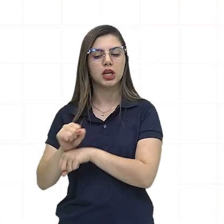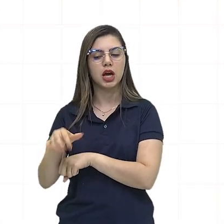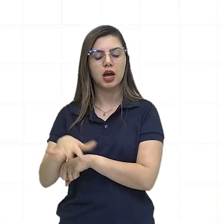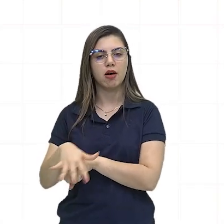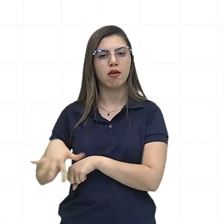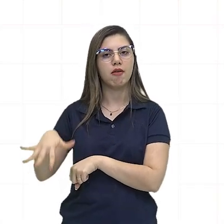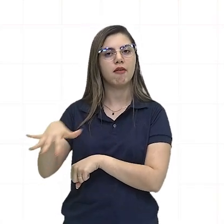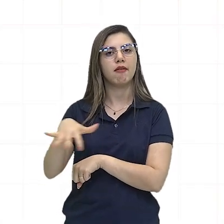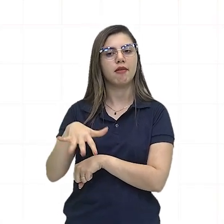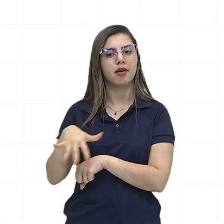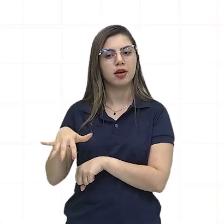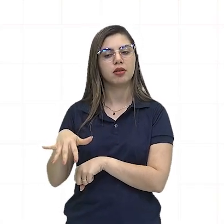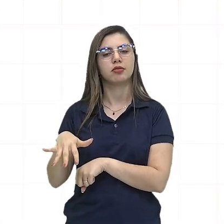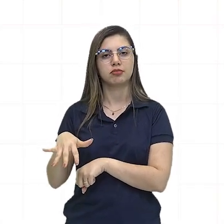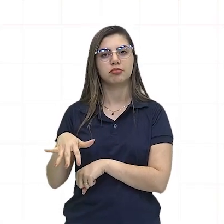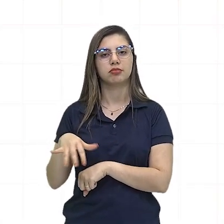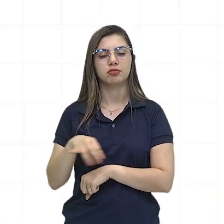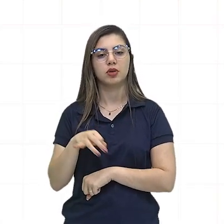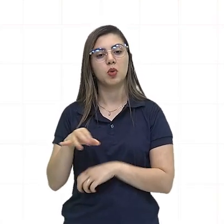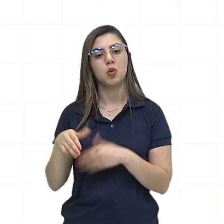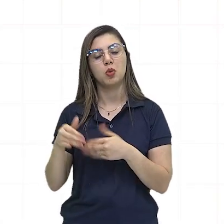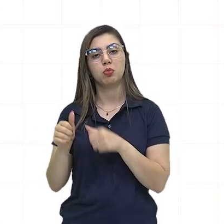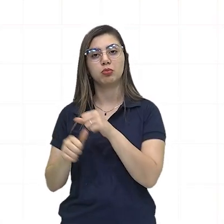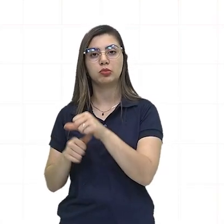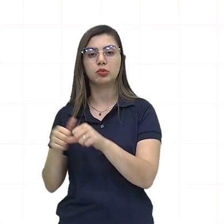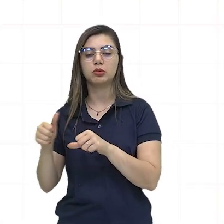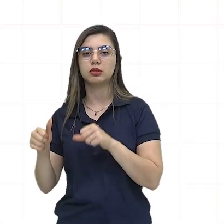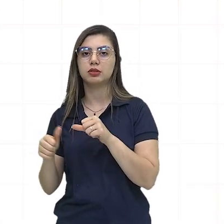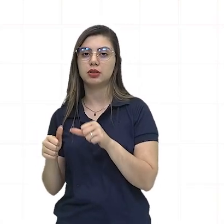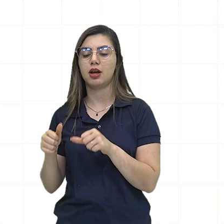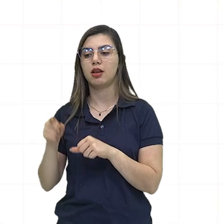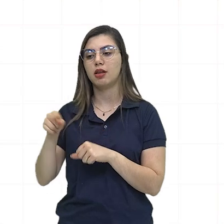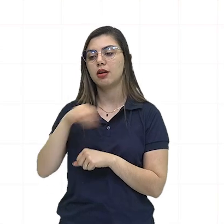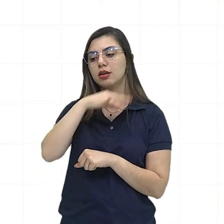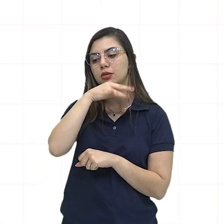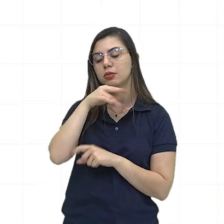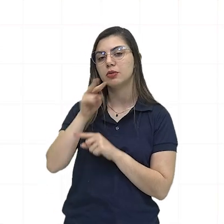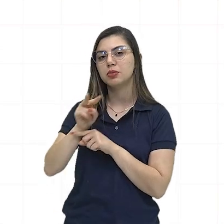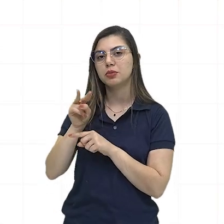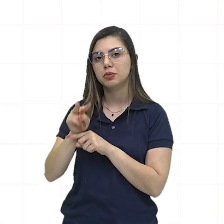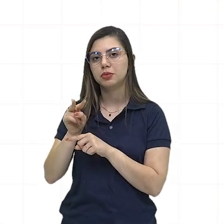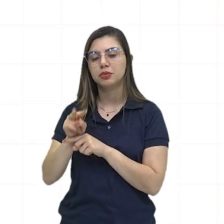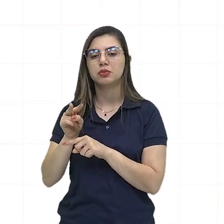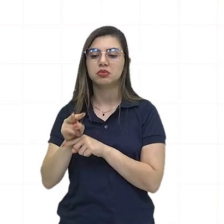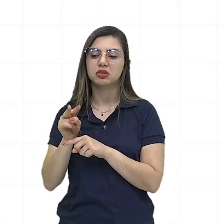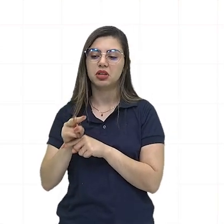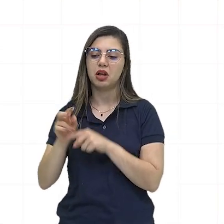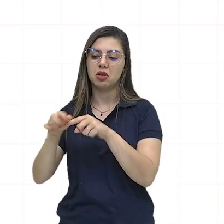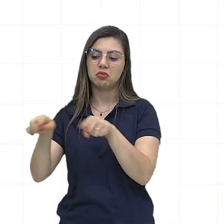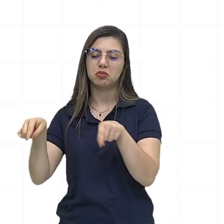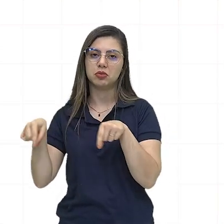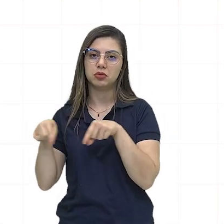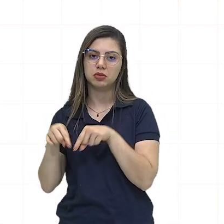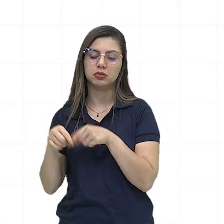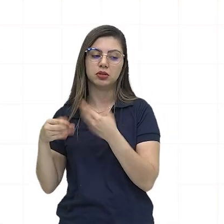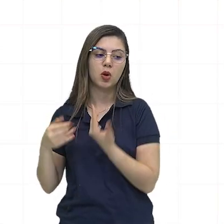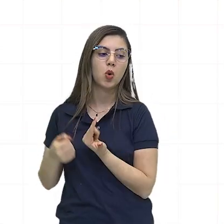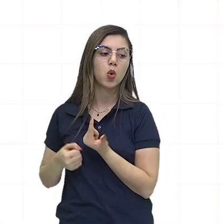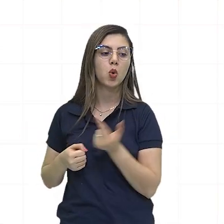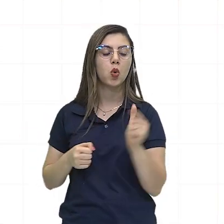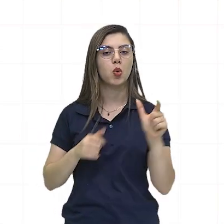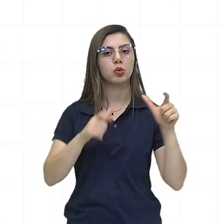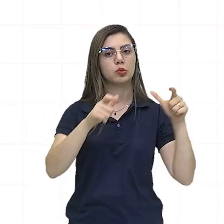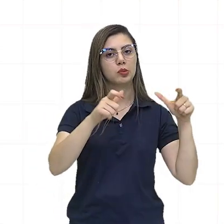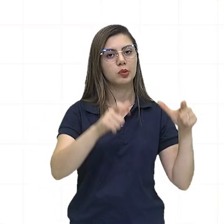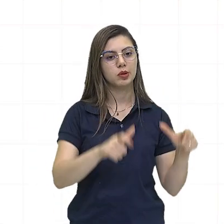pode ser convertida em pastagem, enquanto o agricultor ele segue ali desbravando uma nova